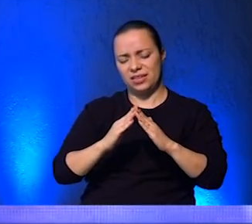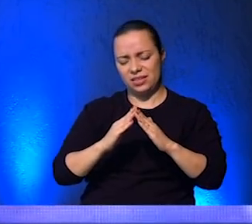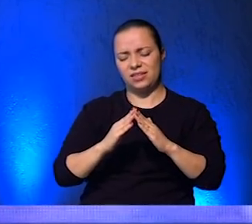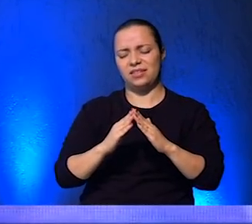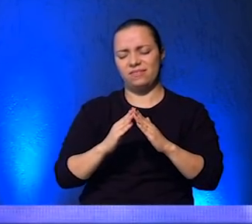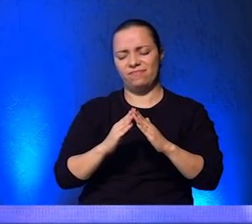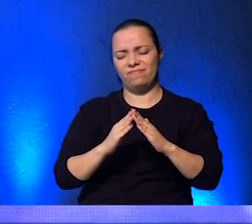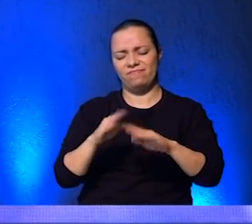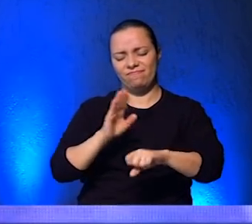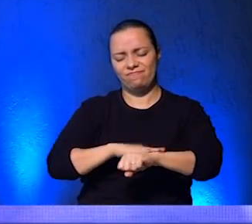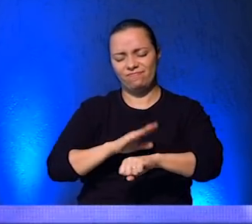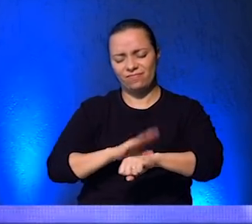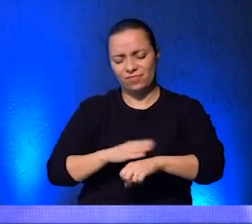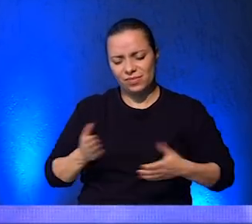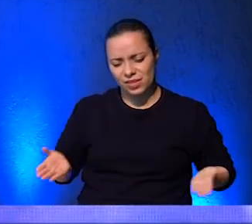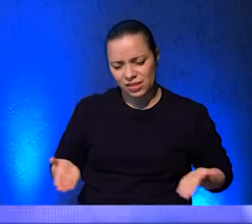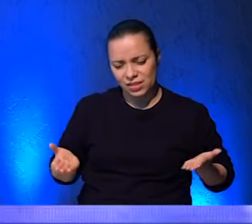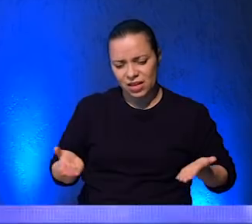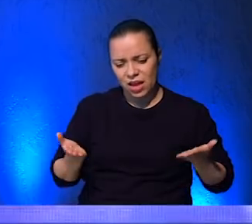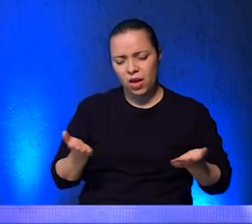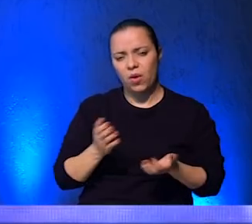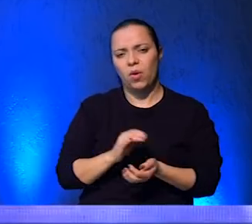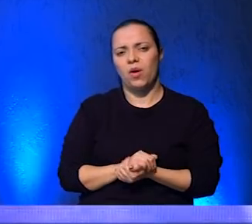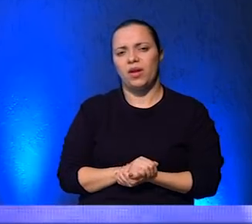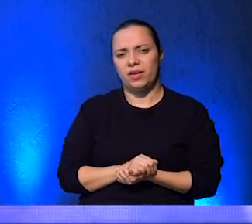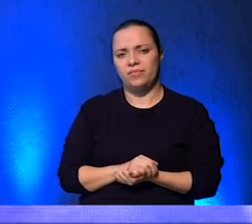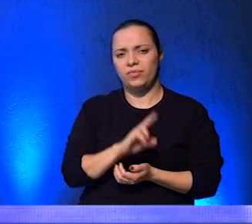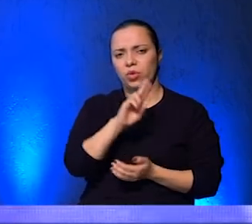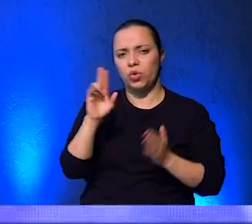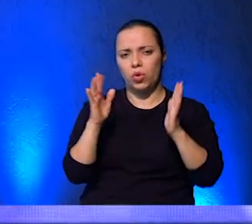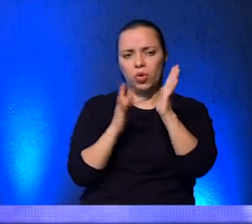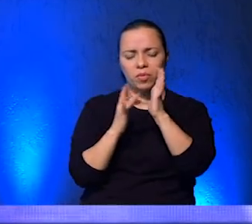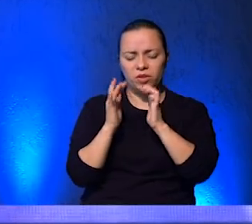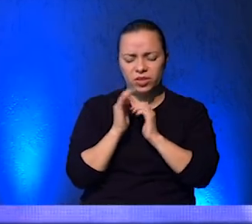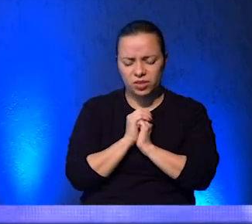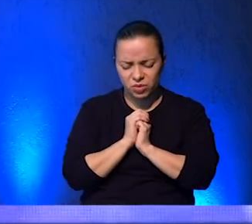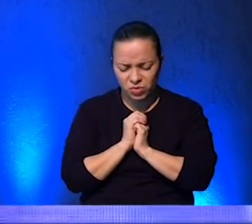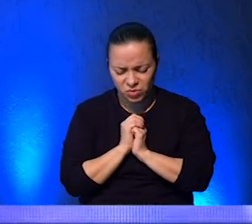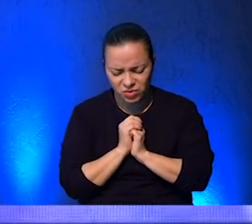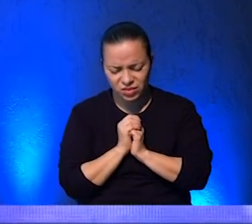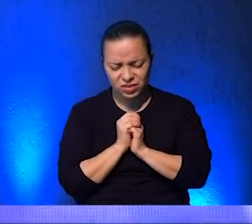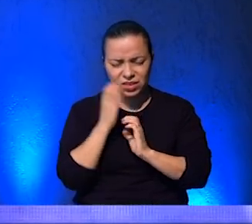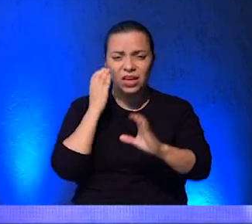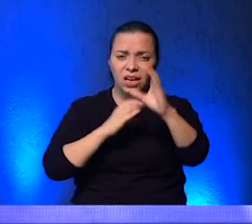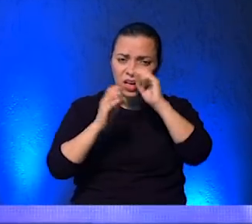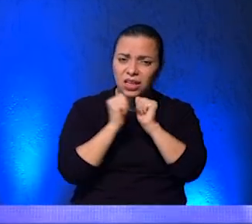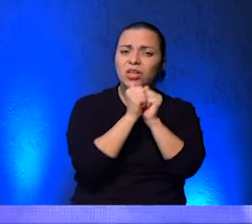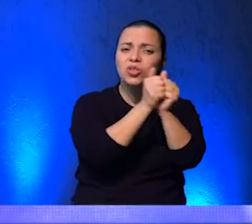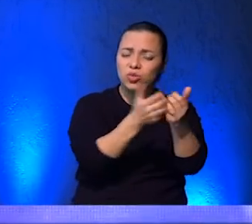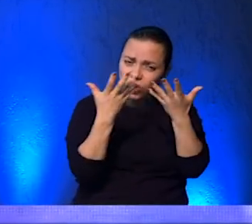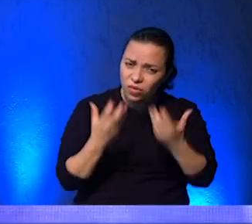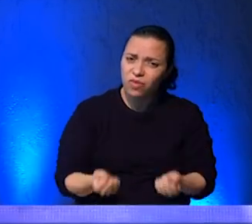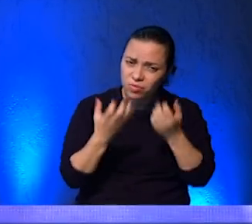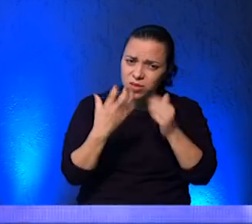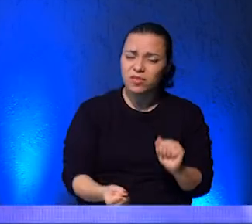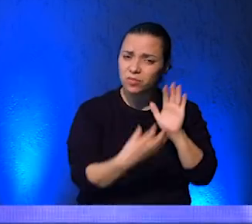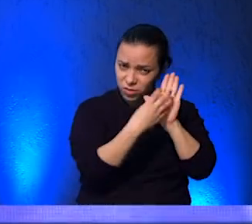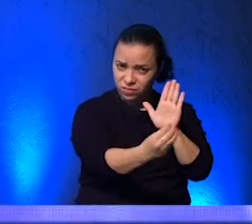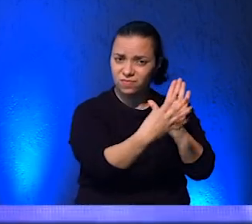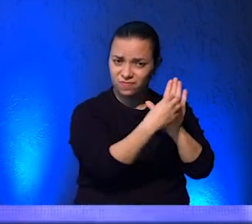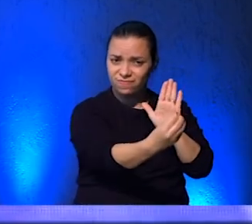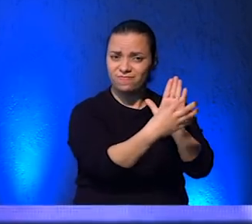favor senhor faz esse milagre acontecer no nome de jesus canta comigo querido canta comigo em nome de